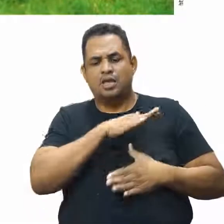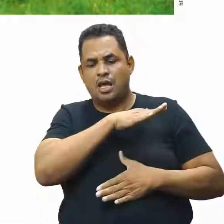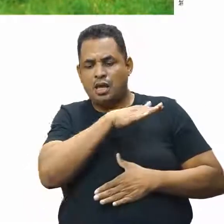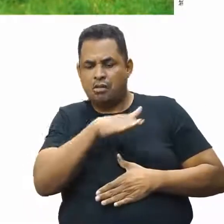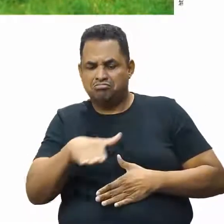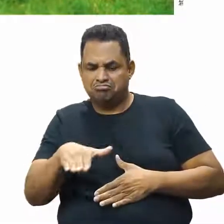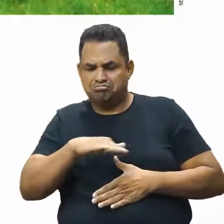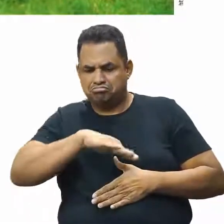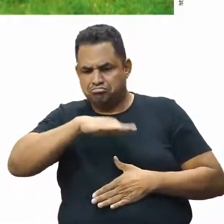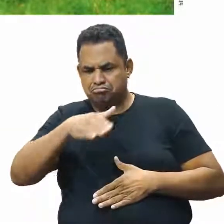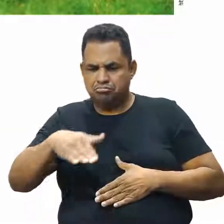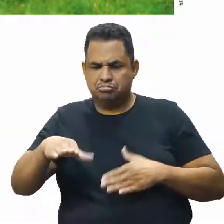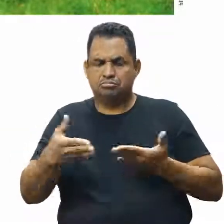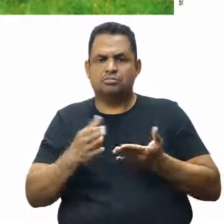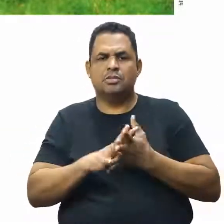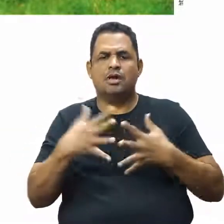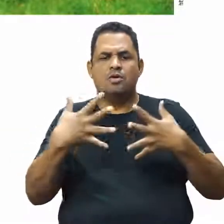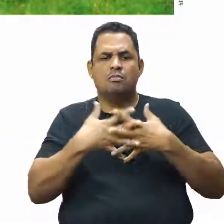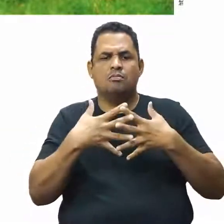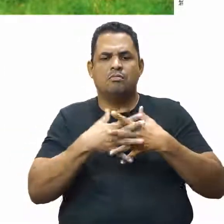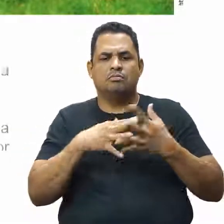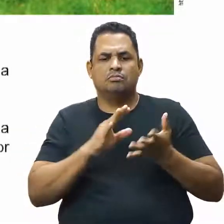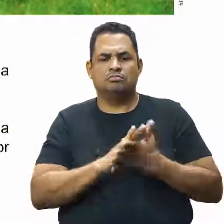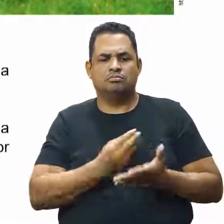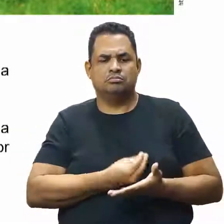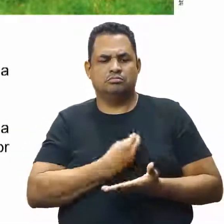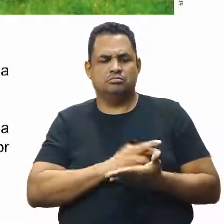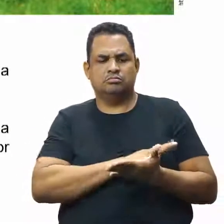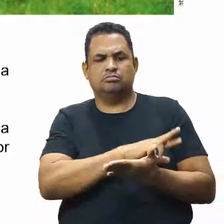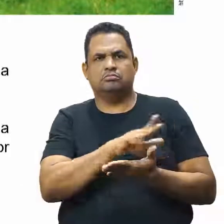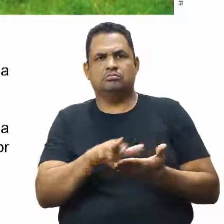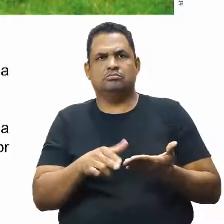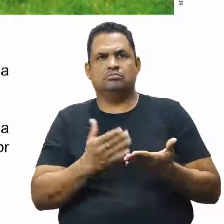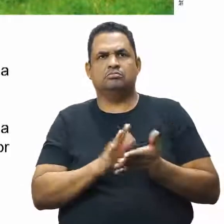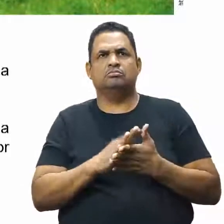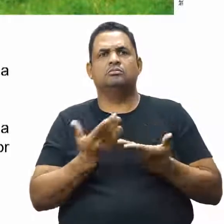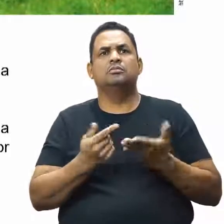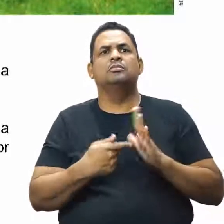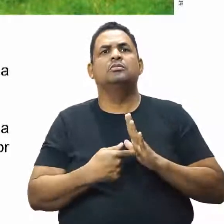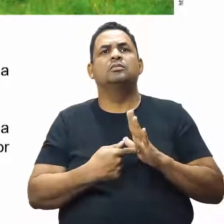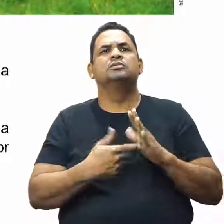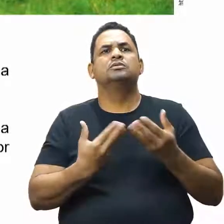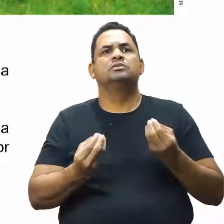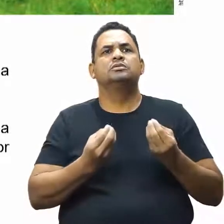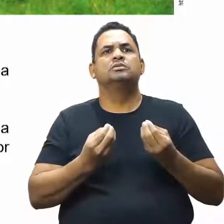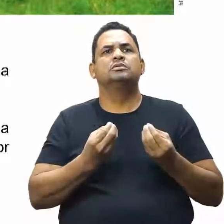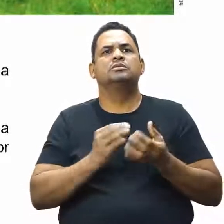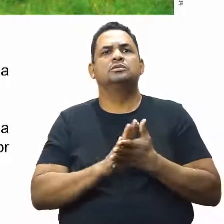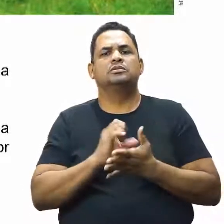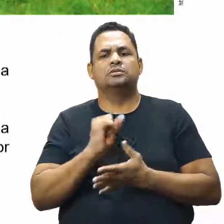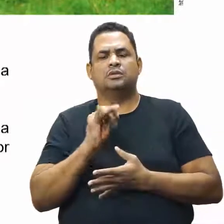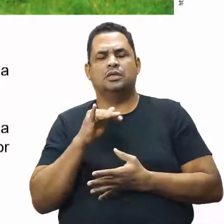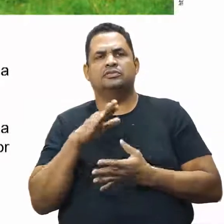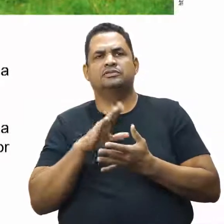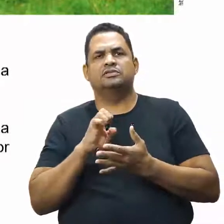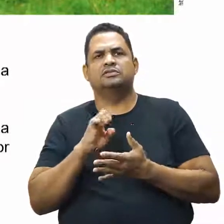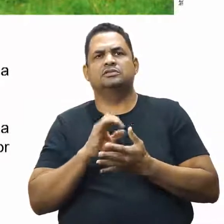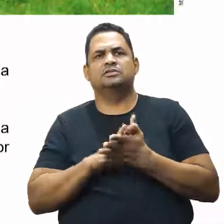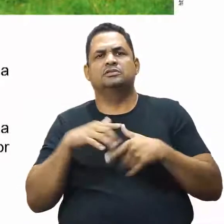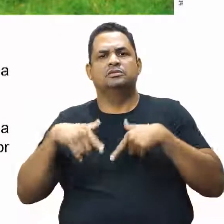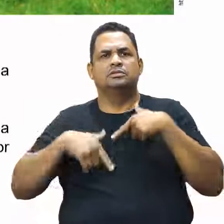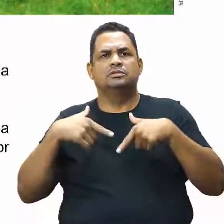e a complexidade biológica que tem naquela área. Isso se retrata do quê, professor? SAFs de produção